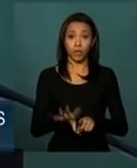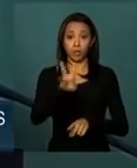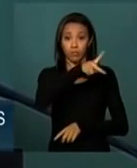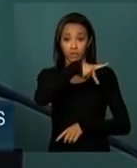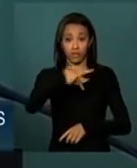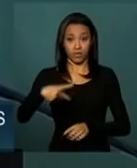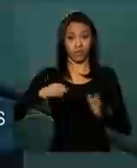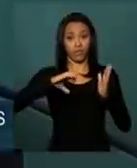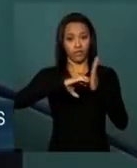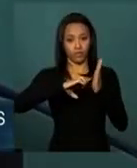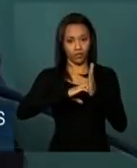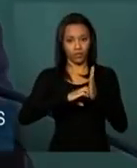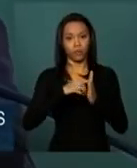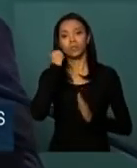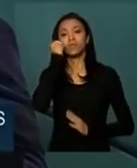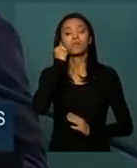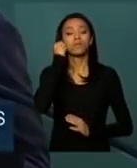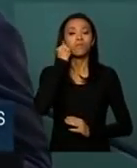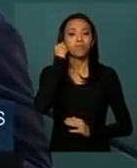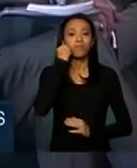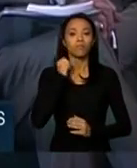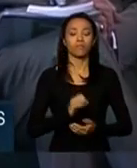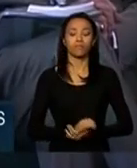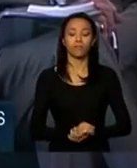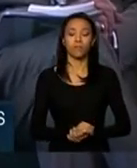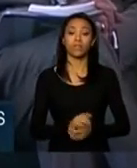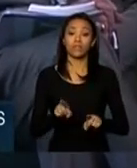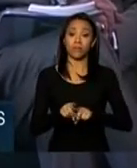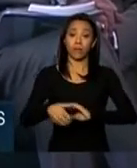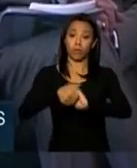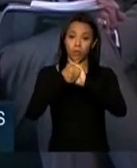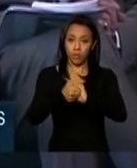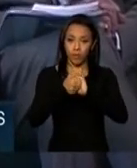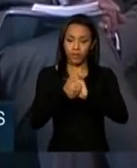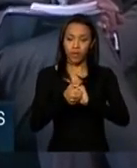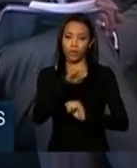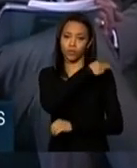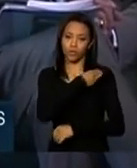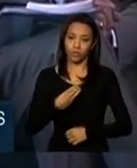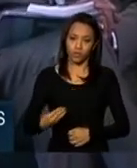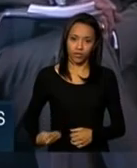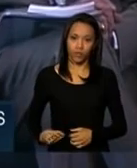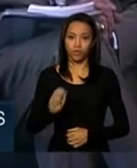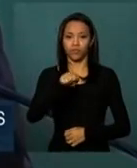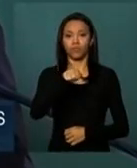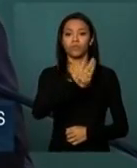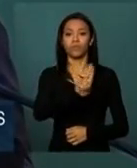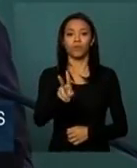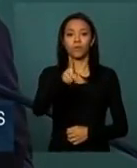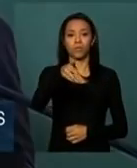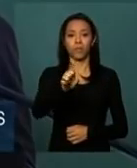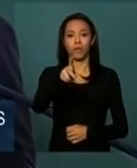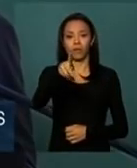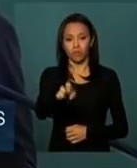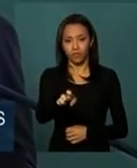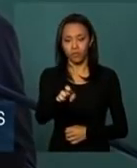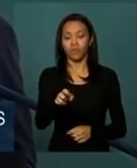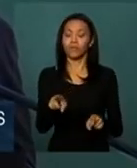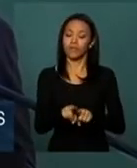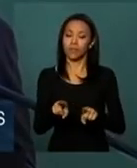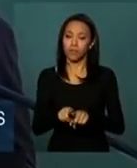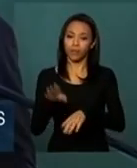Federal, Renan Calheiros, cumprimentar o ministro de Desenvolvimento Agrário, Pepe Vargas, me permita, os